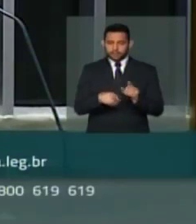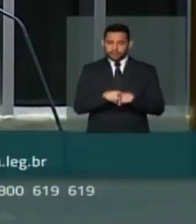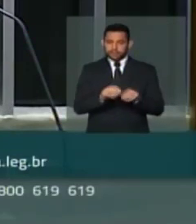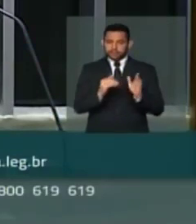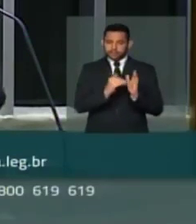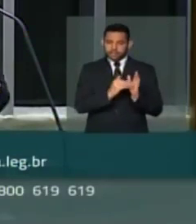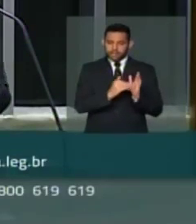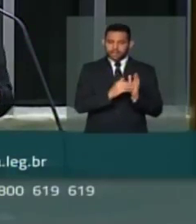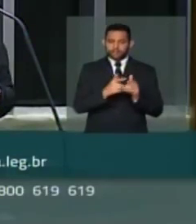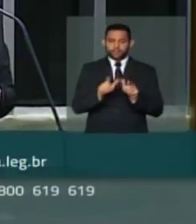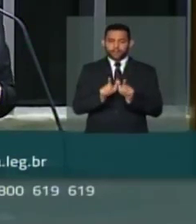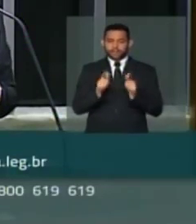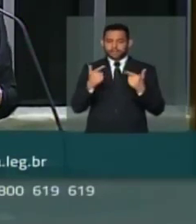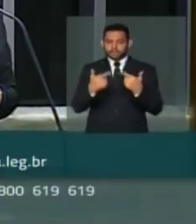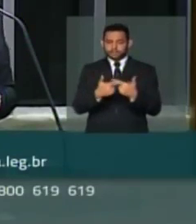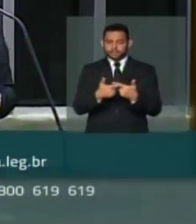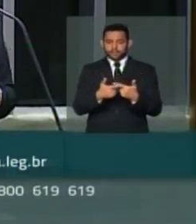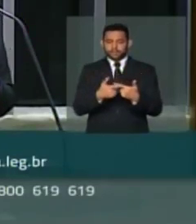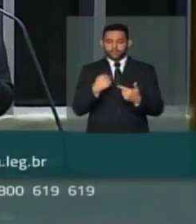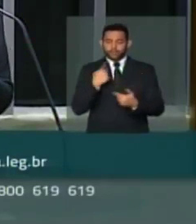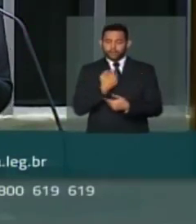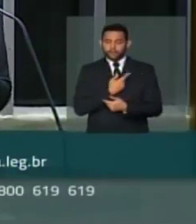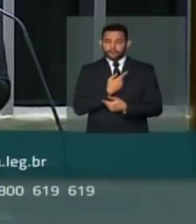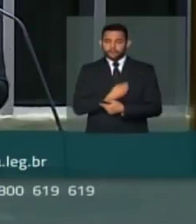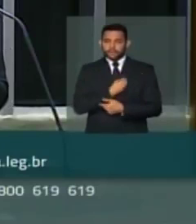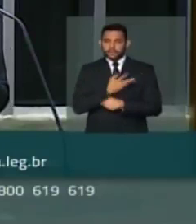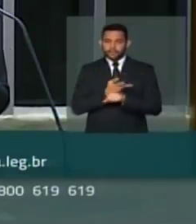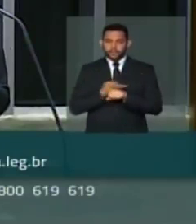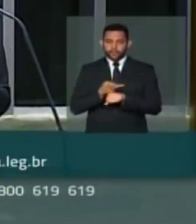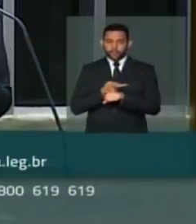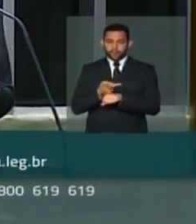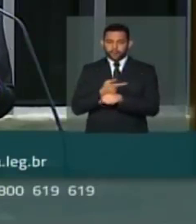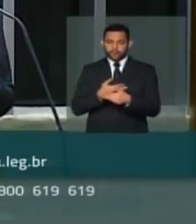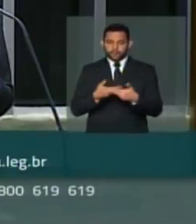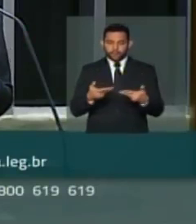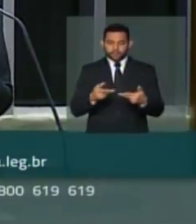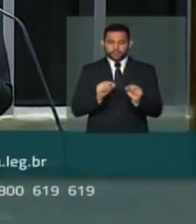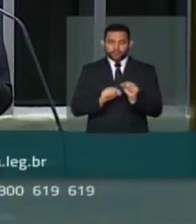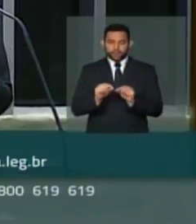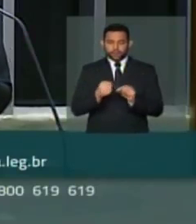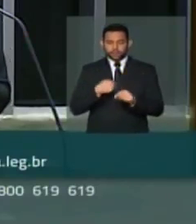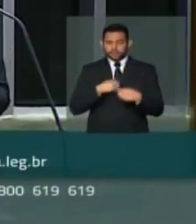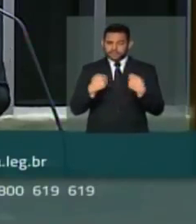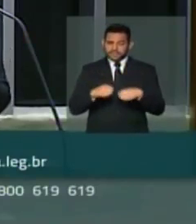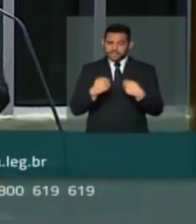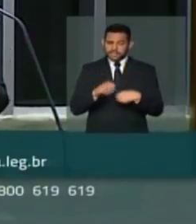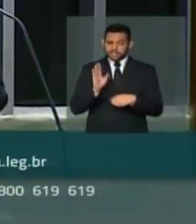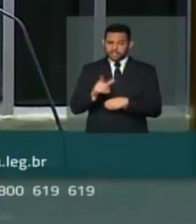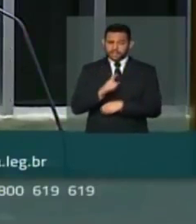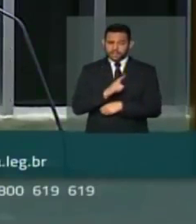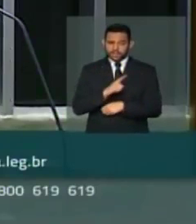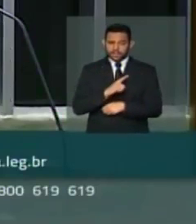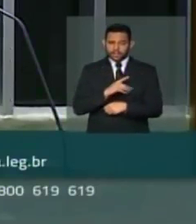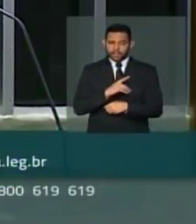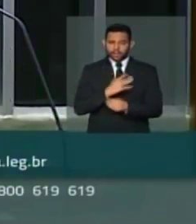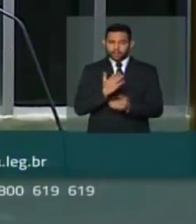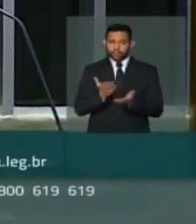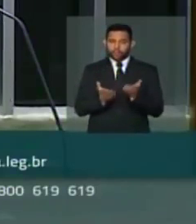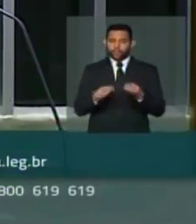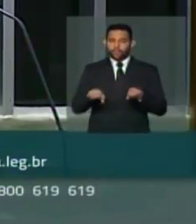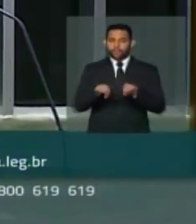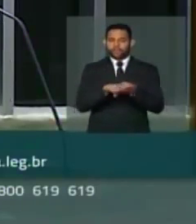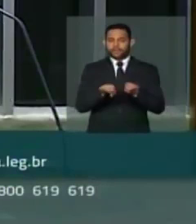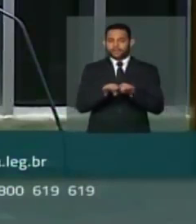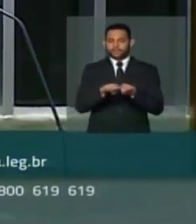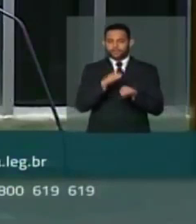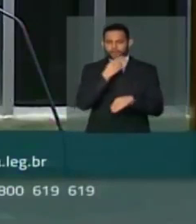nas assembleias, nós vamos estar buscando uma coisa que nós deveríamos já ter, que é a paridade. Nós só